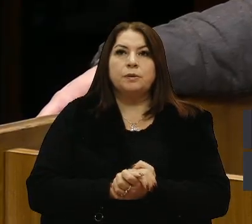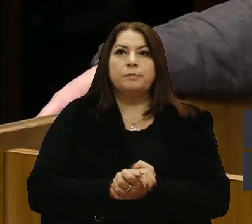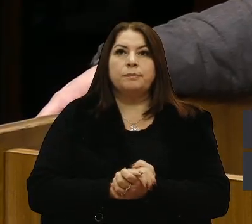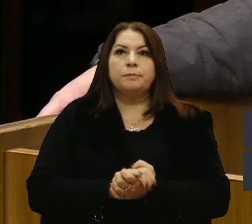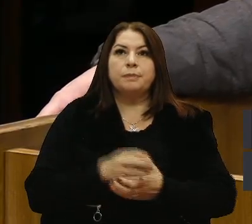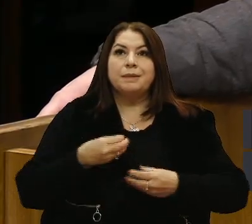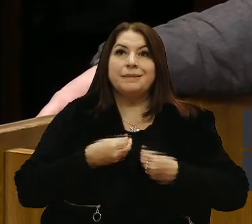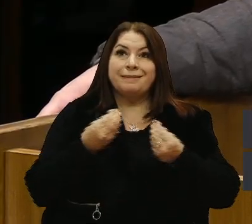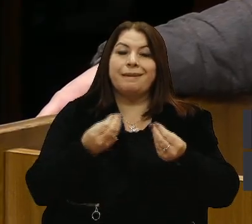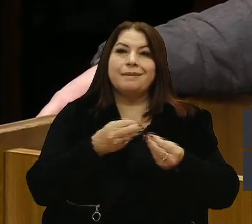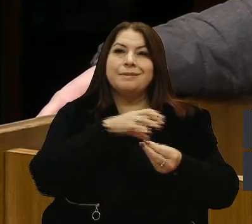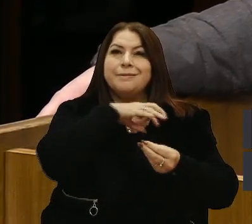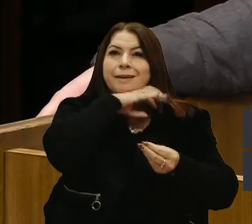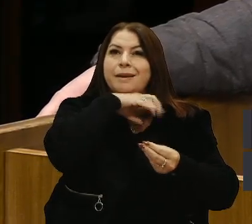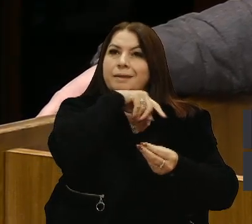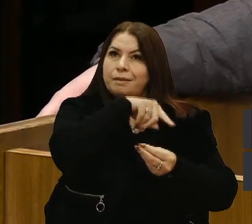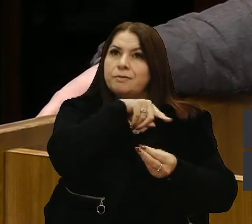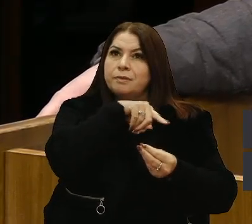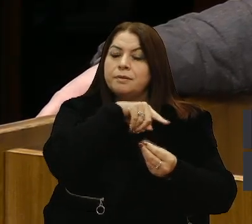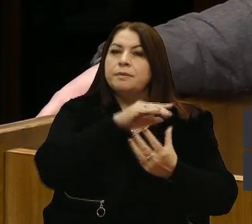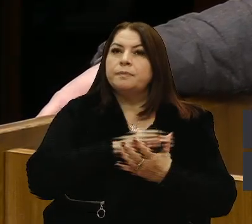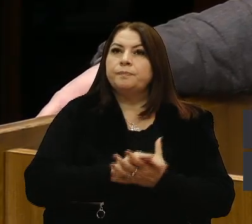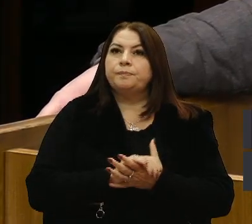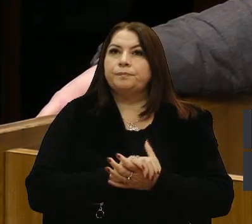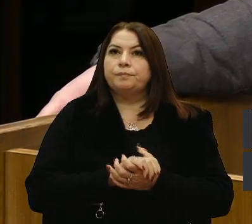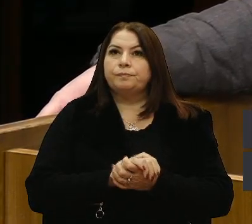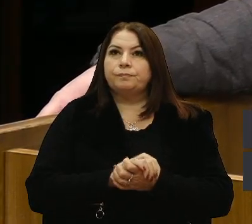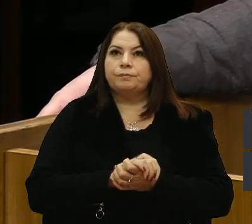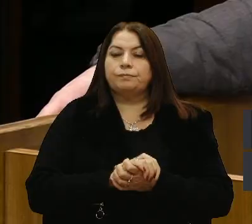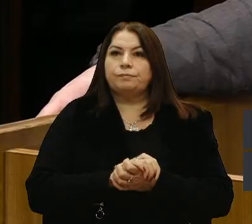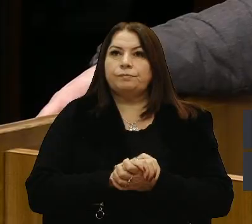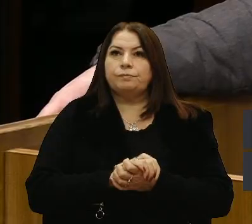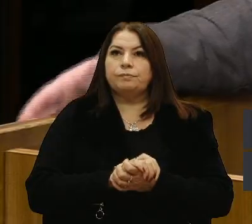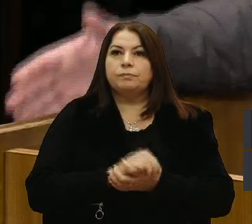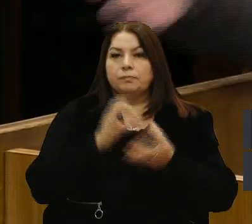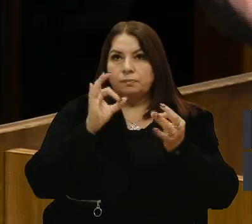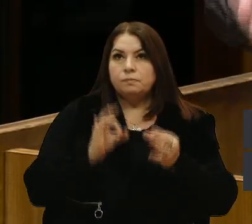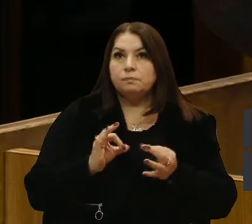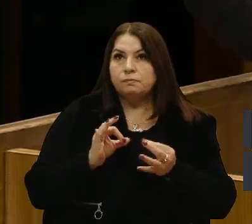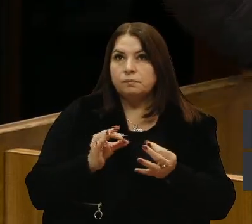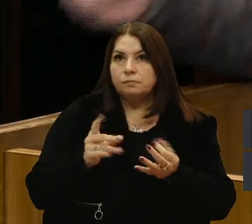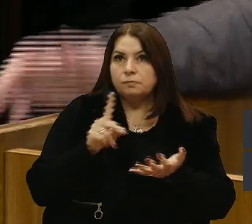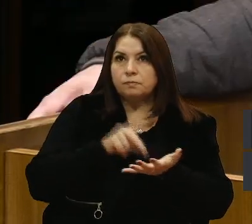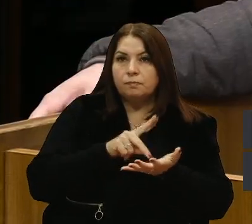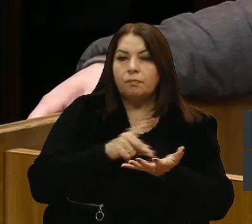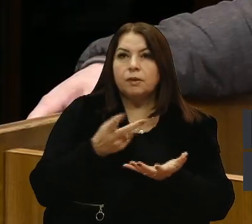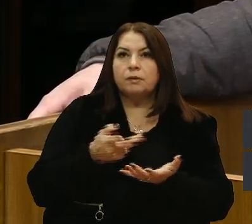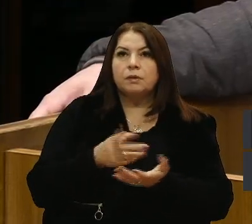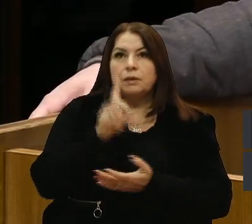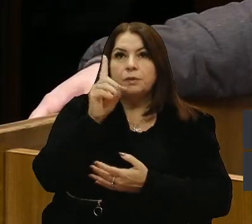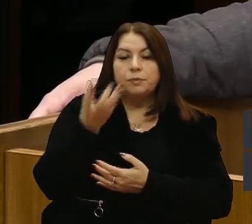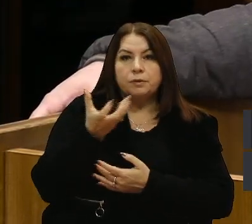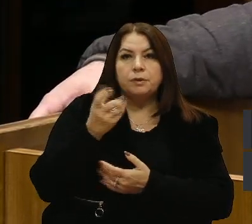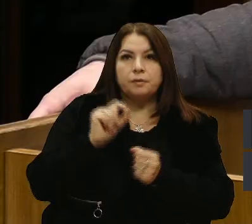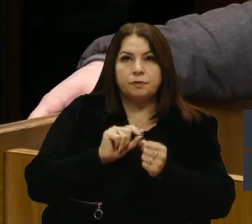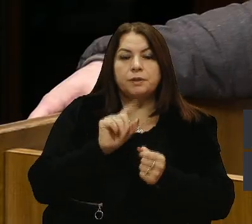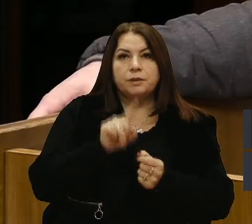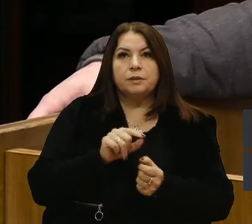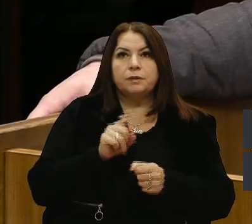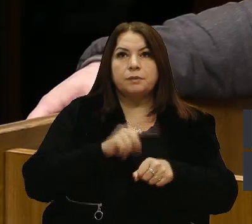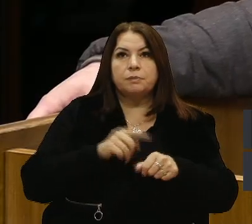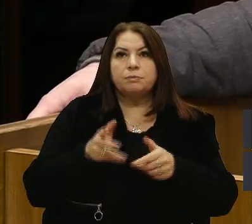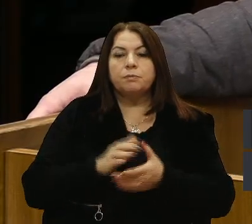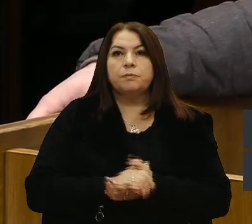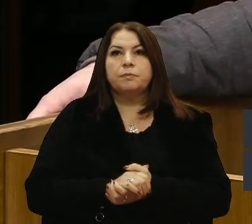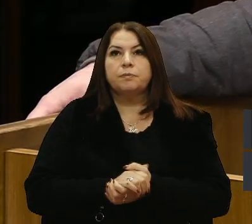doação de terreno fosse efetivada, e que Deus queira vai ser efetivado aqui nesse